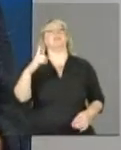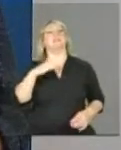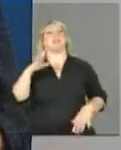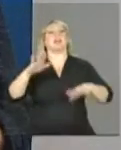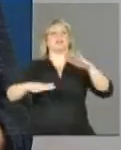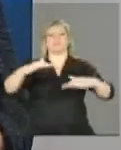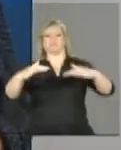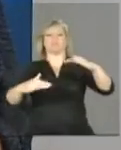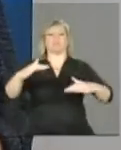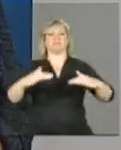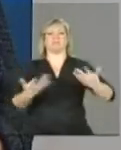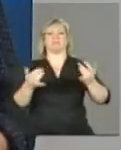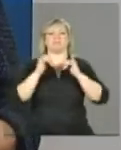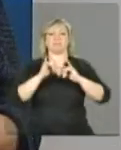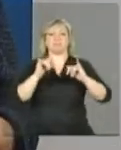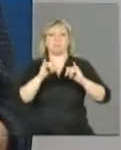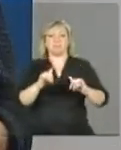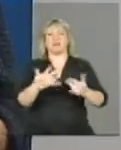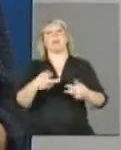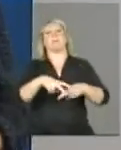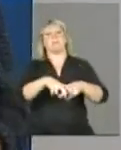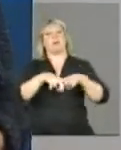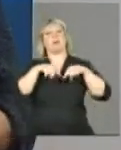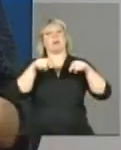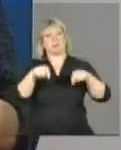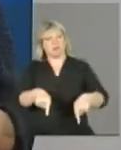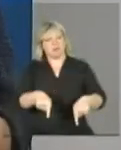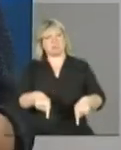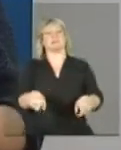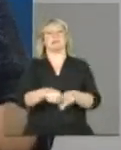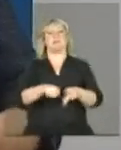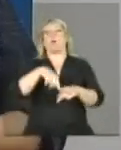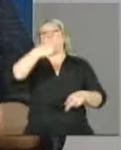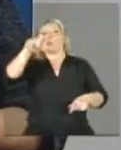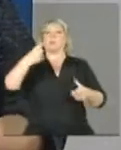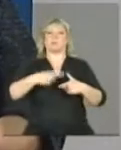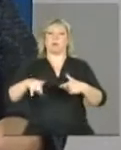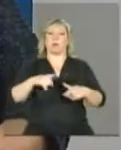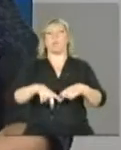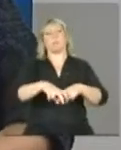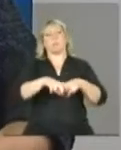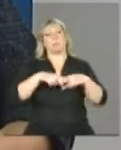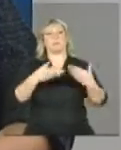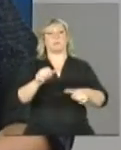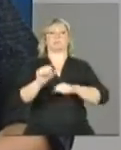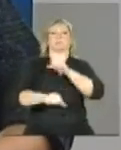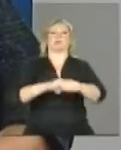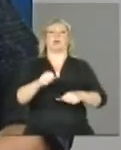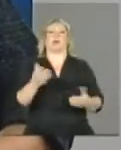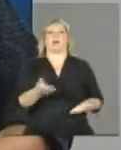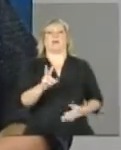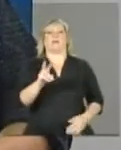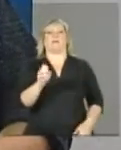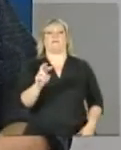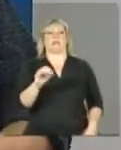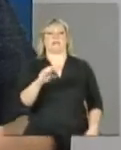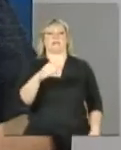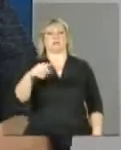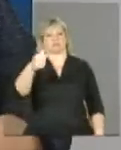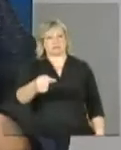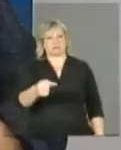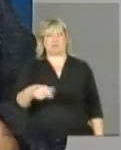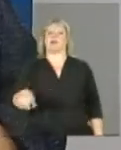leitura que causou dentre esse dentre outros esse problema como eu dizia nós conversamos muito com a Caixa Econômica